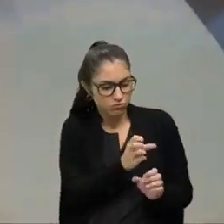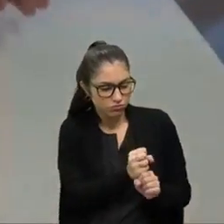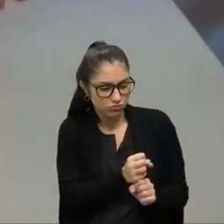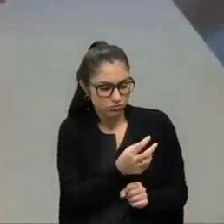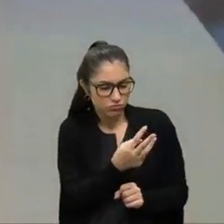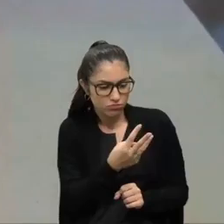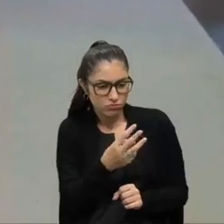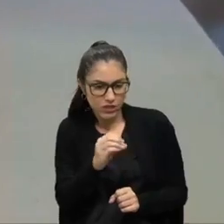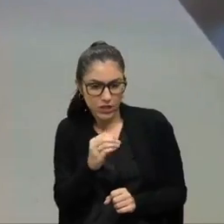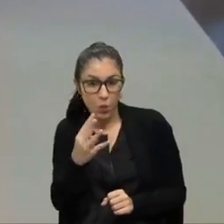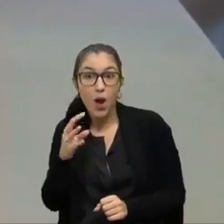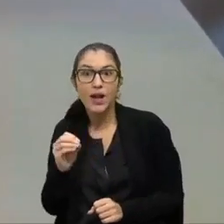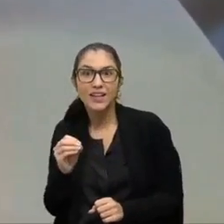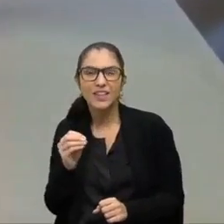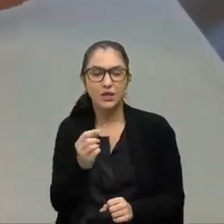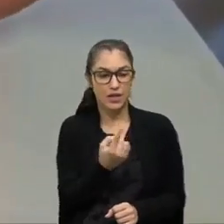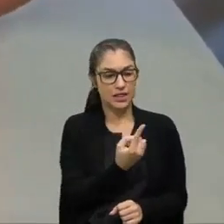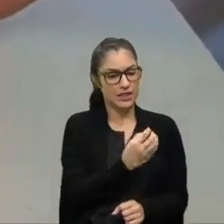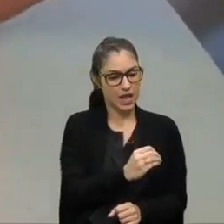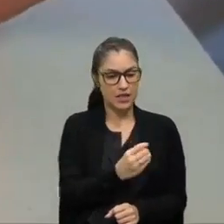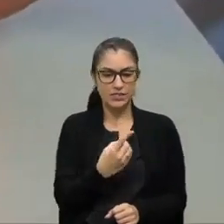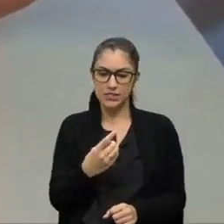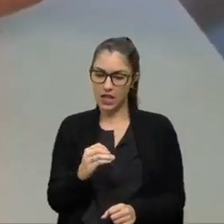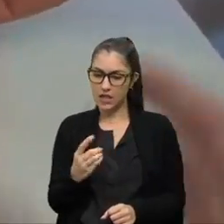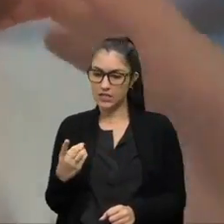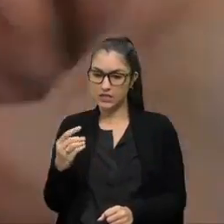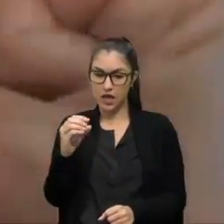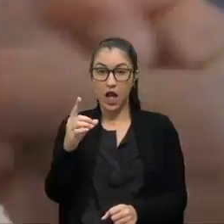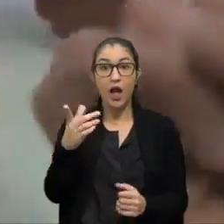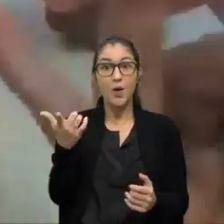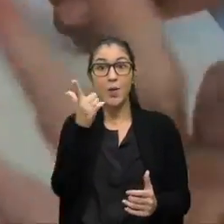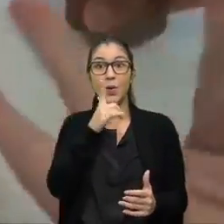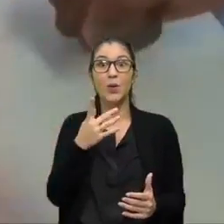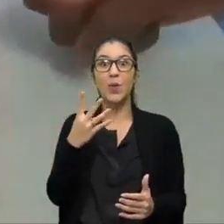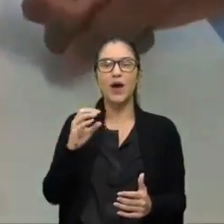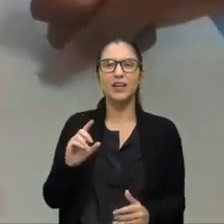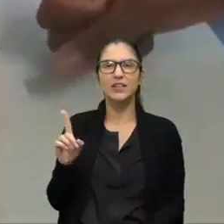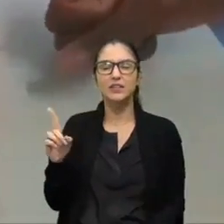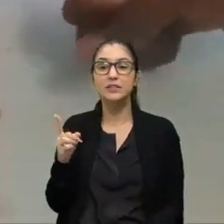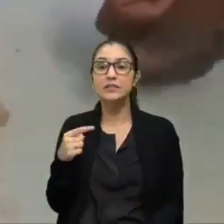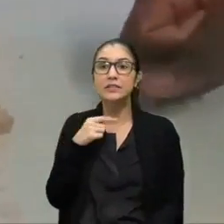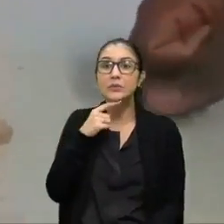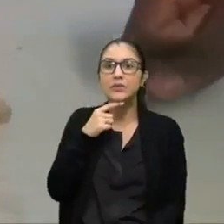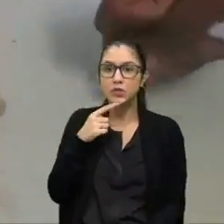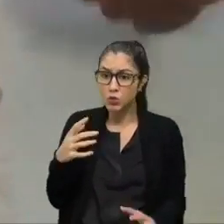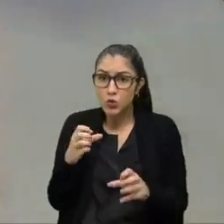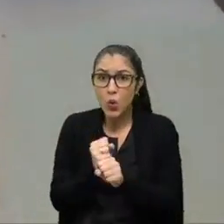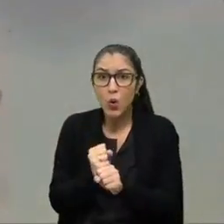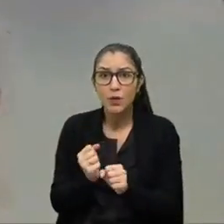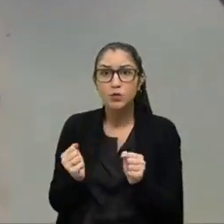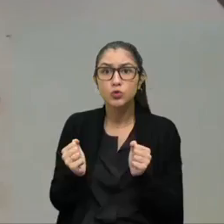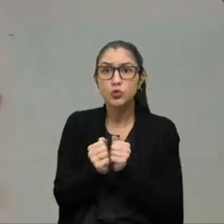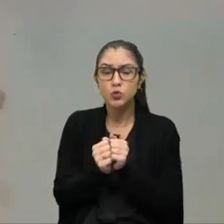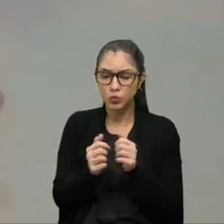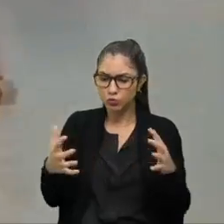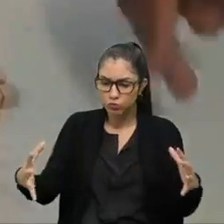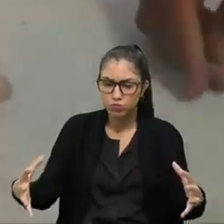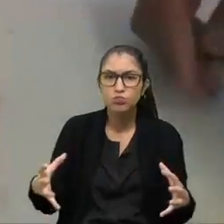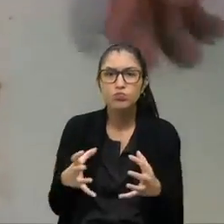30, 40. Ele contou de 10 em 10. Ah, ó a dúvida. Eu falei para ele, soma, junta